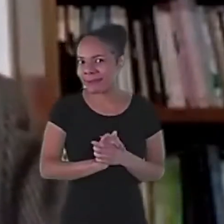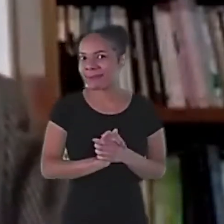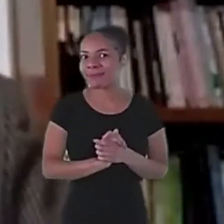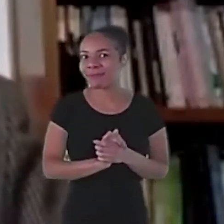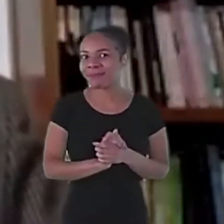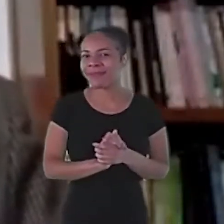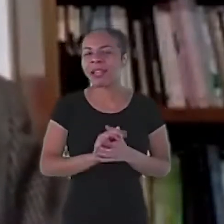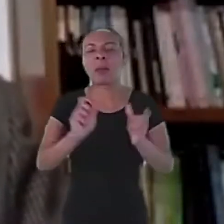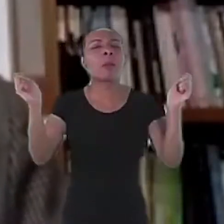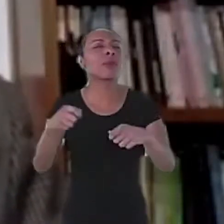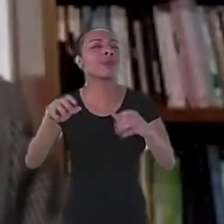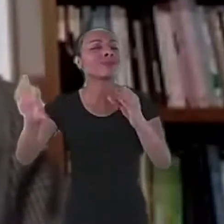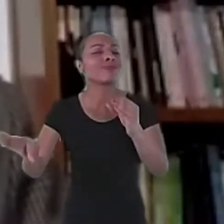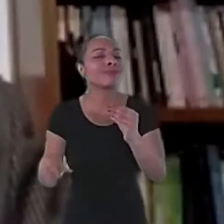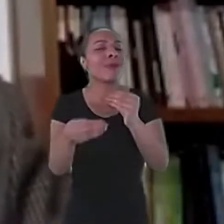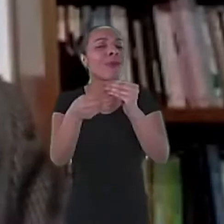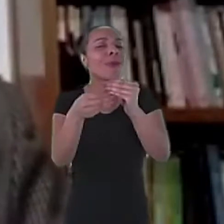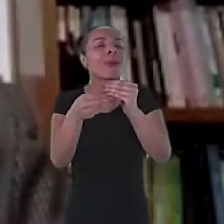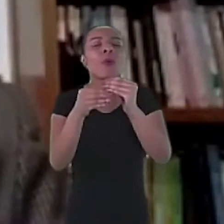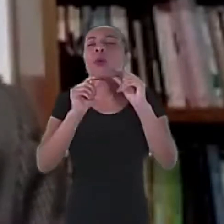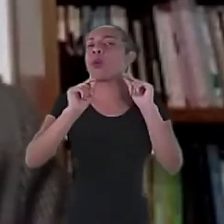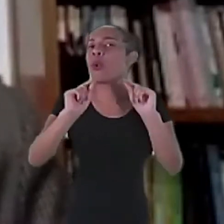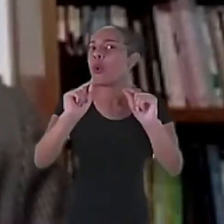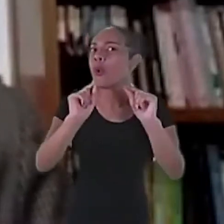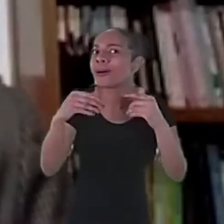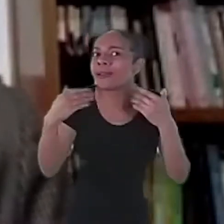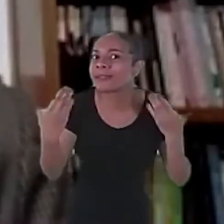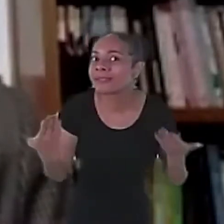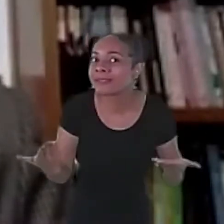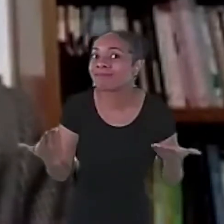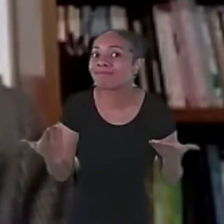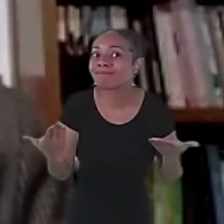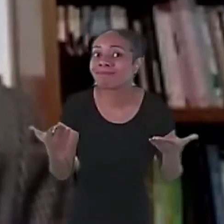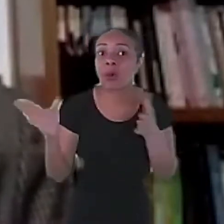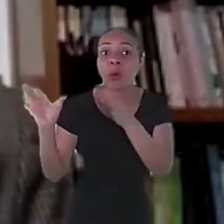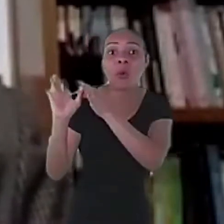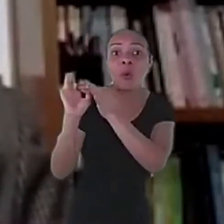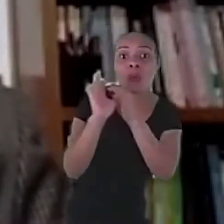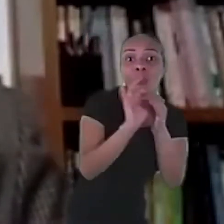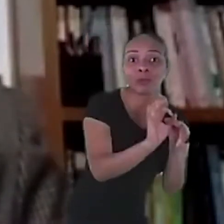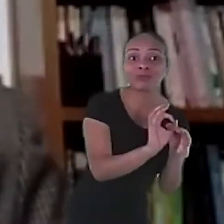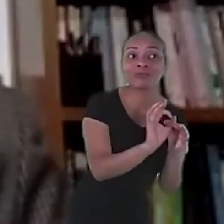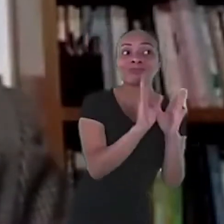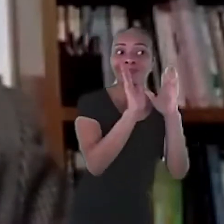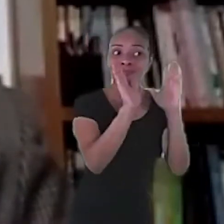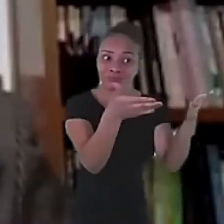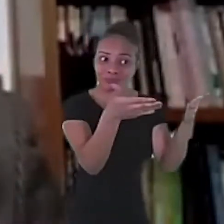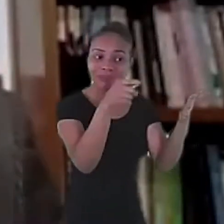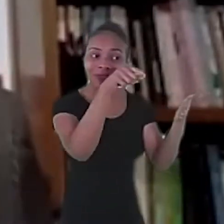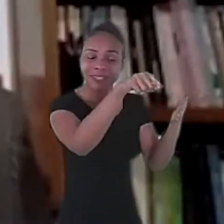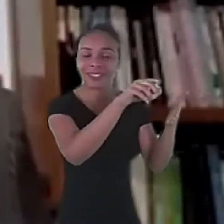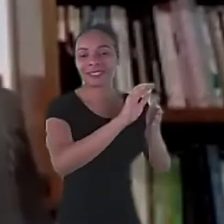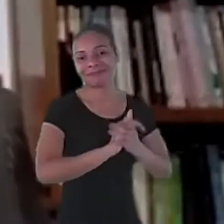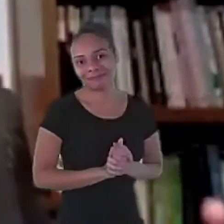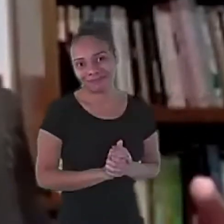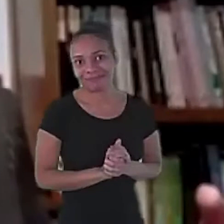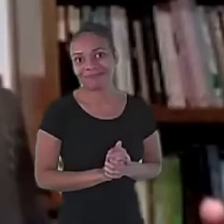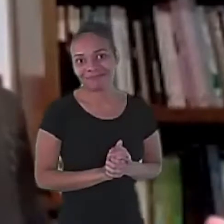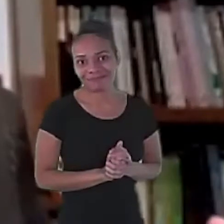pode trazer de contribuição num contexto como esse? Eu vou